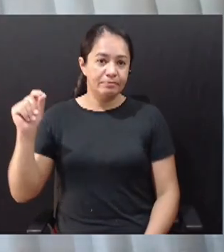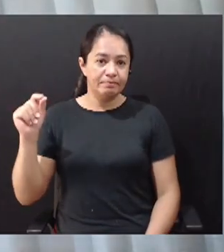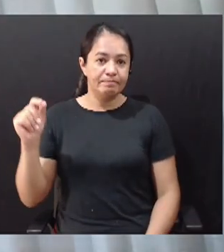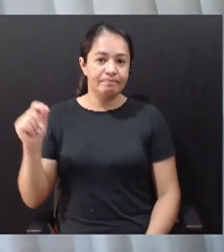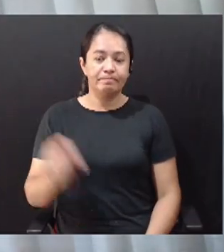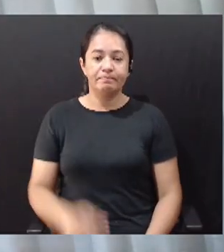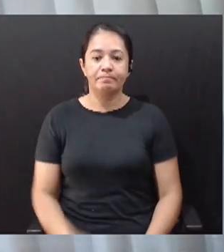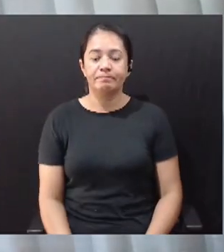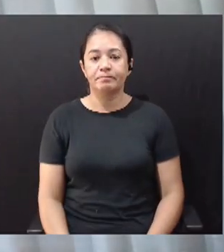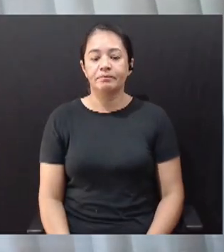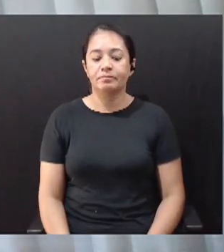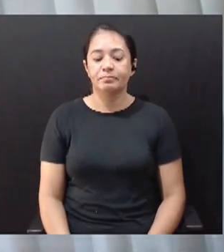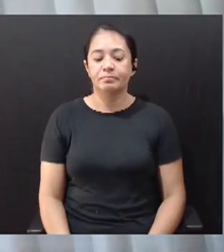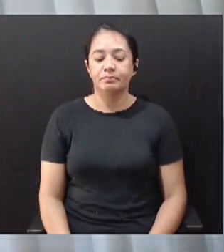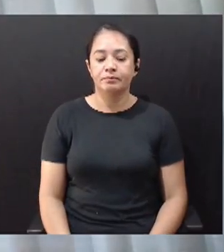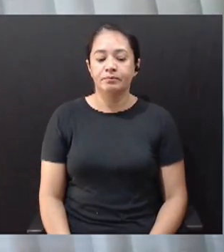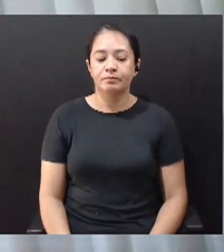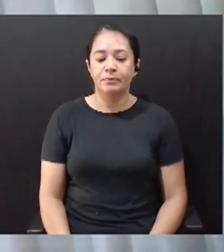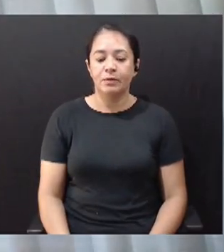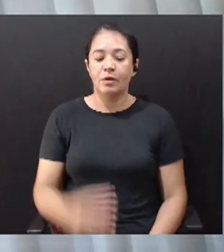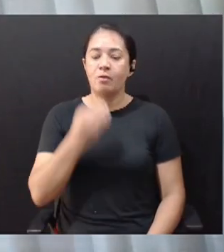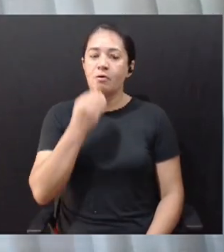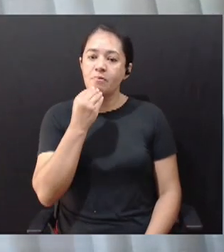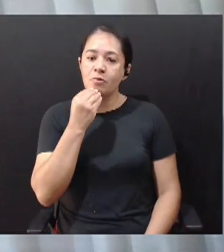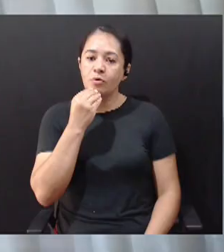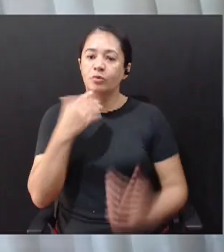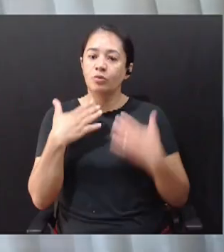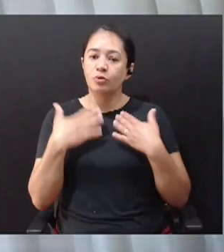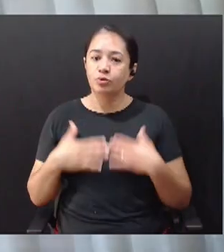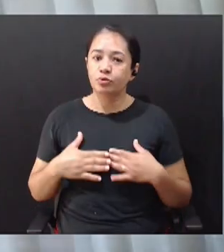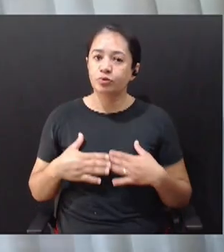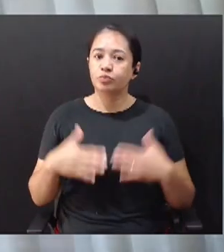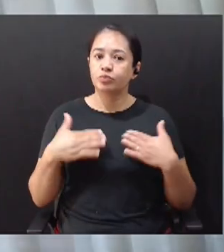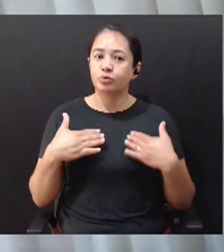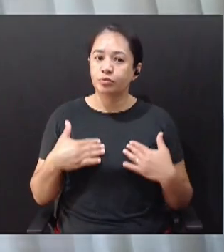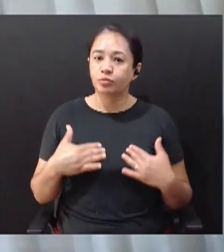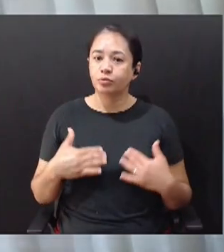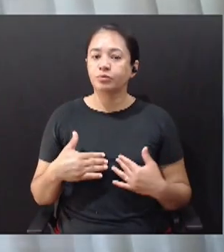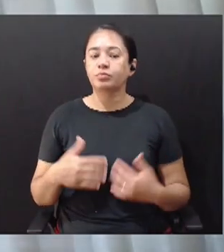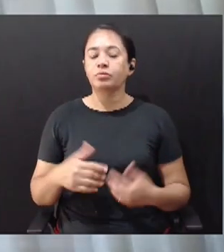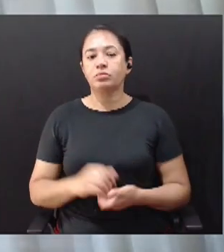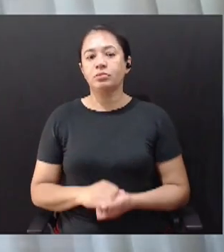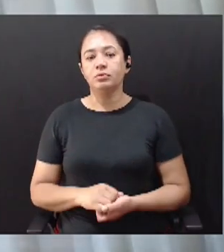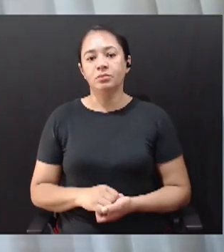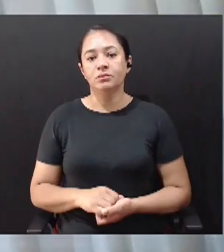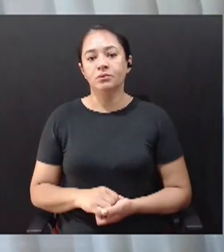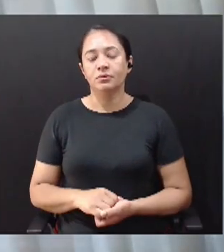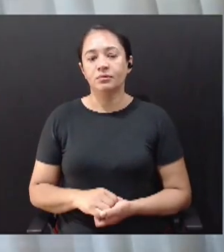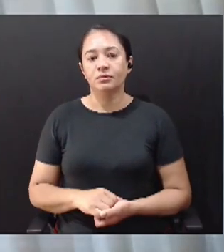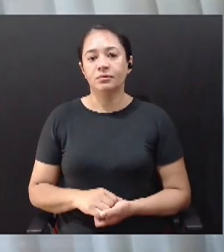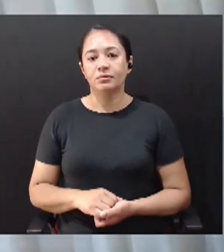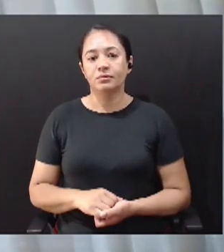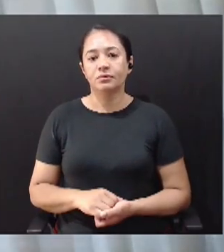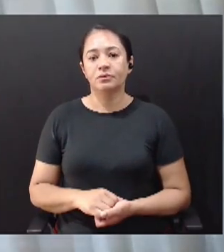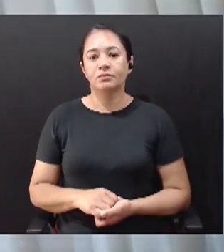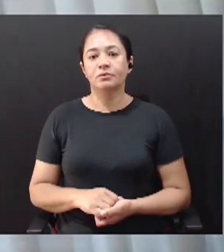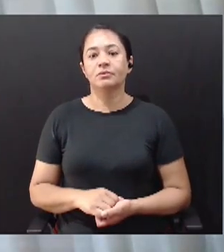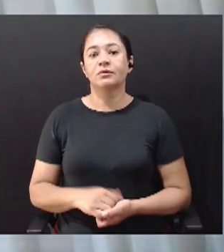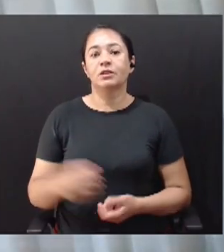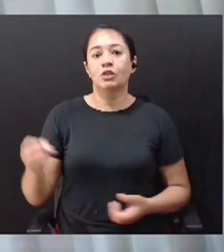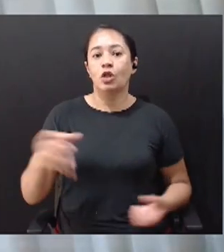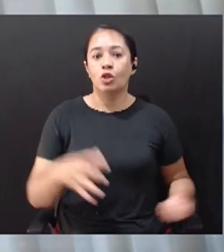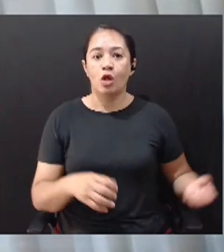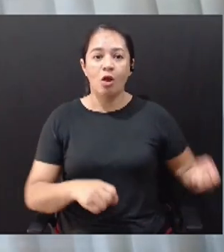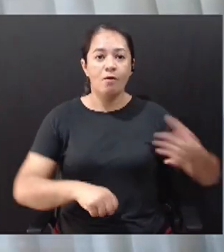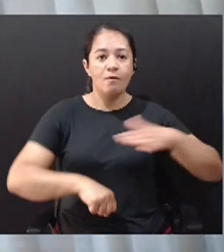vai ter oportunidade de descansar, oportunidade de relaxar, de fazer coisas novas, de